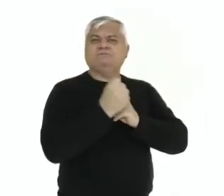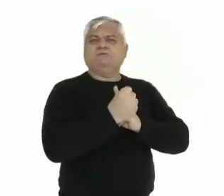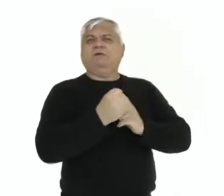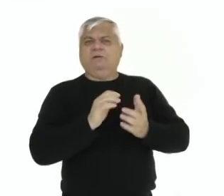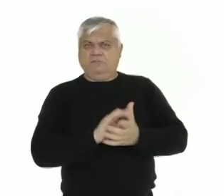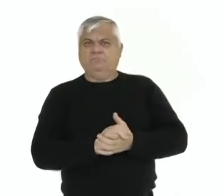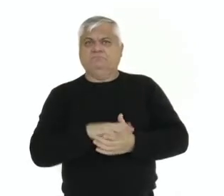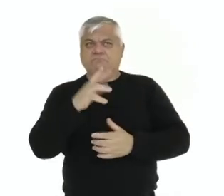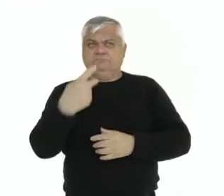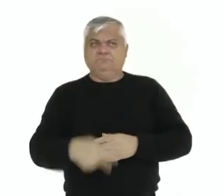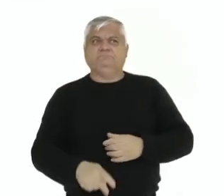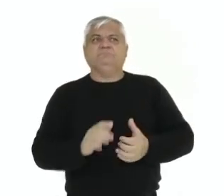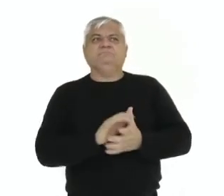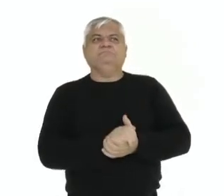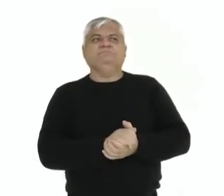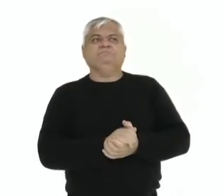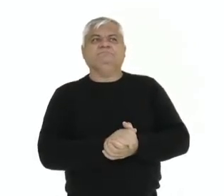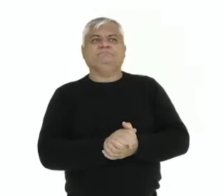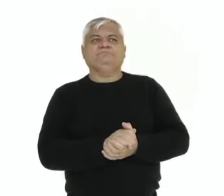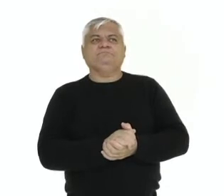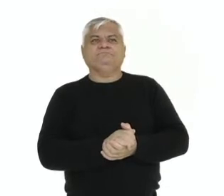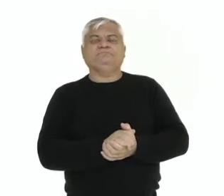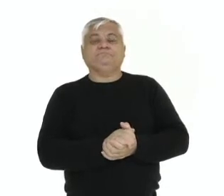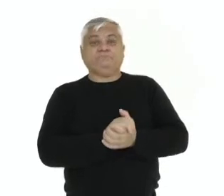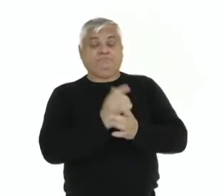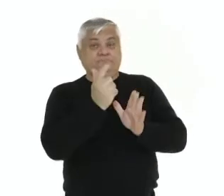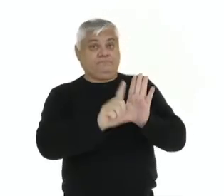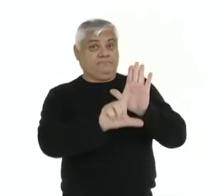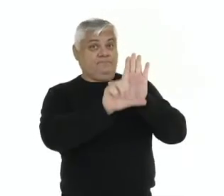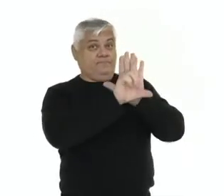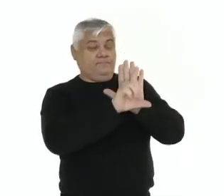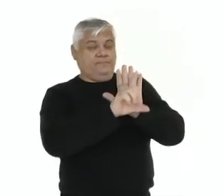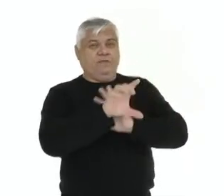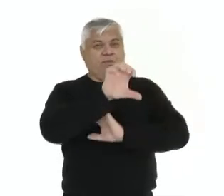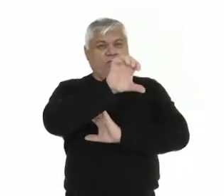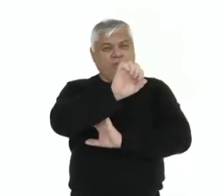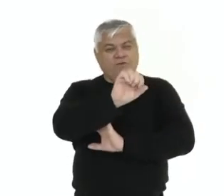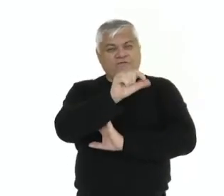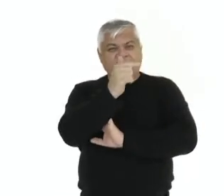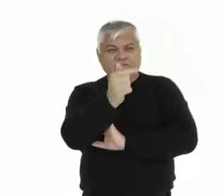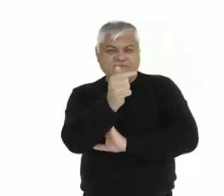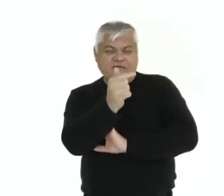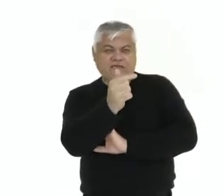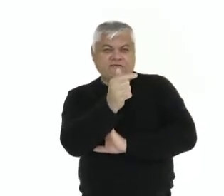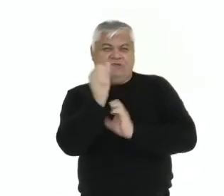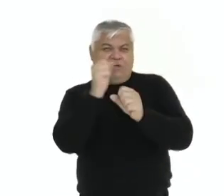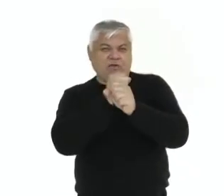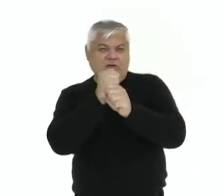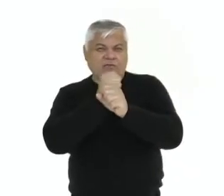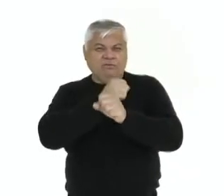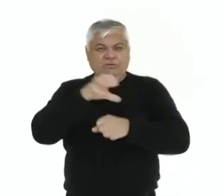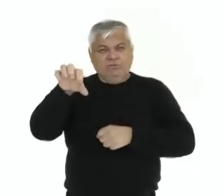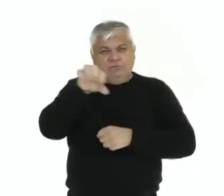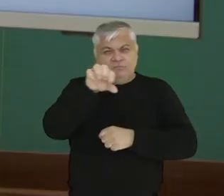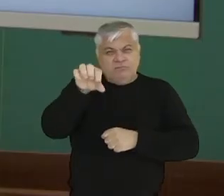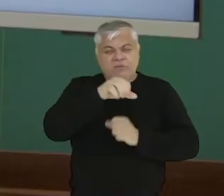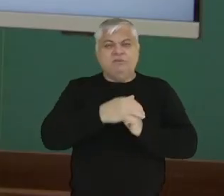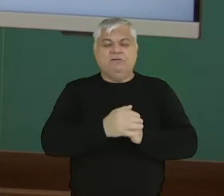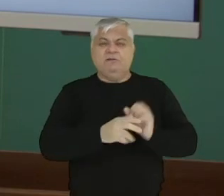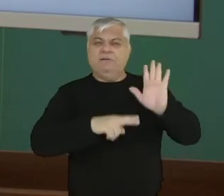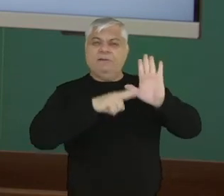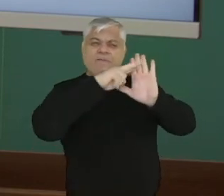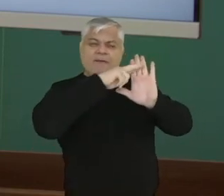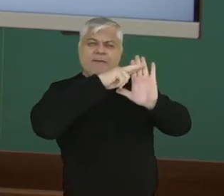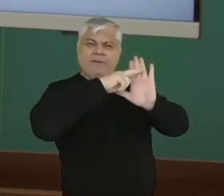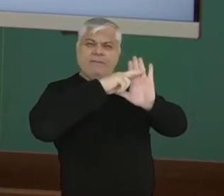civil aqui no Brasil. A Lei Complementar 97 de 1999, ela estabelece as normas sobre o